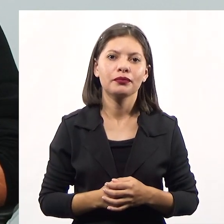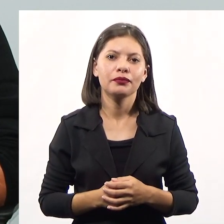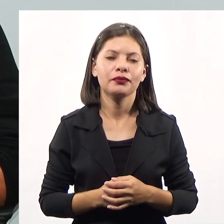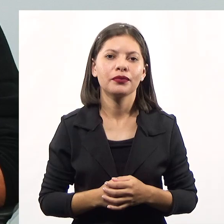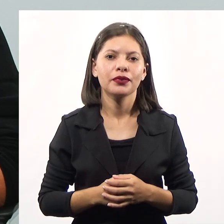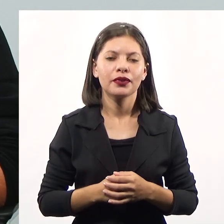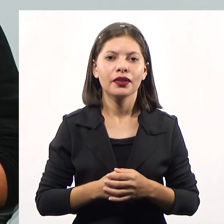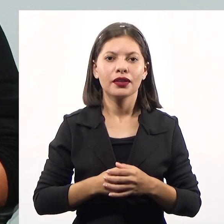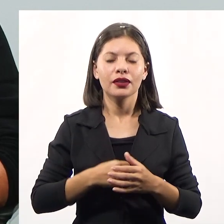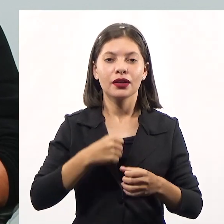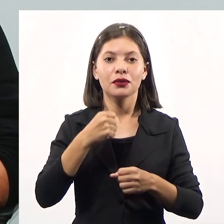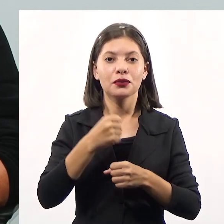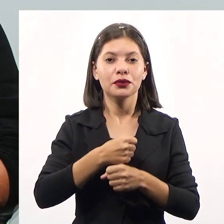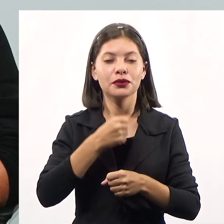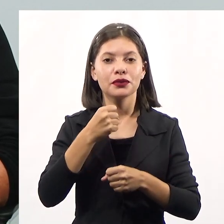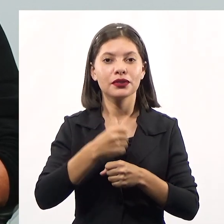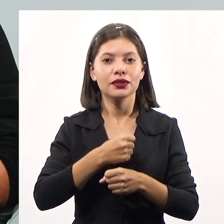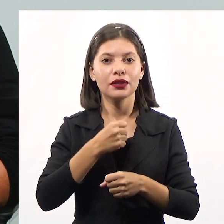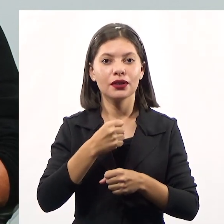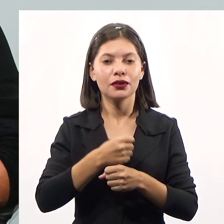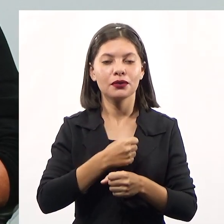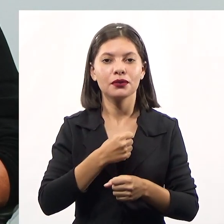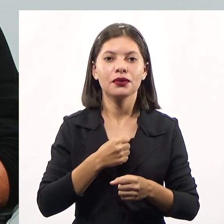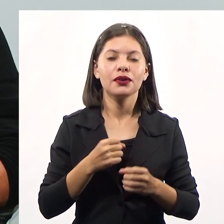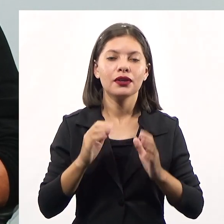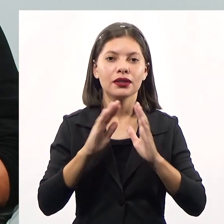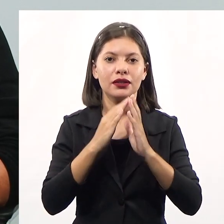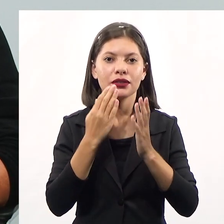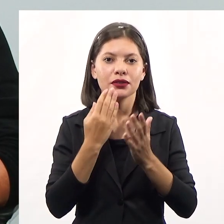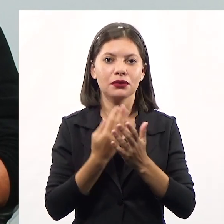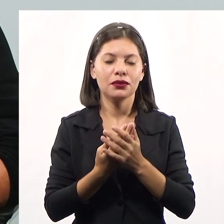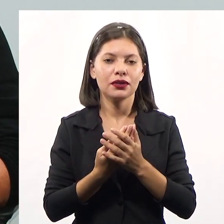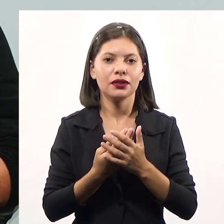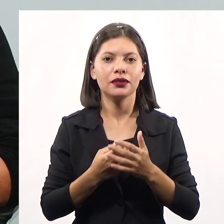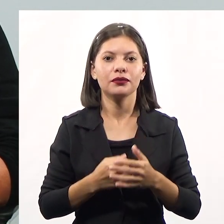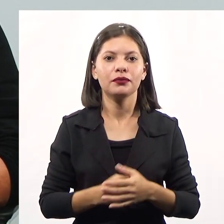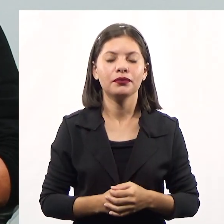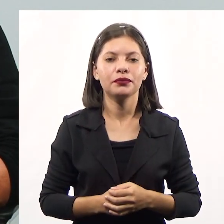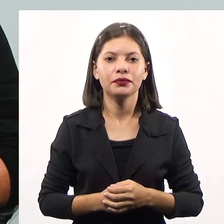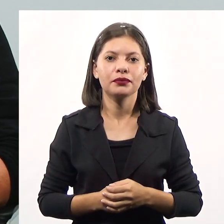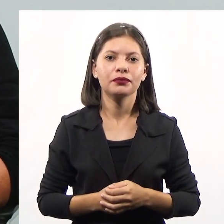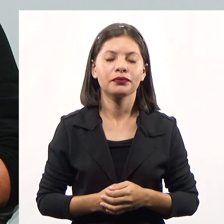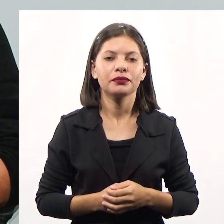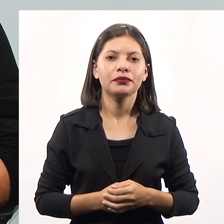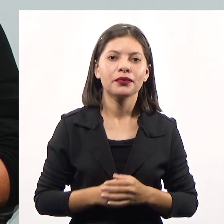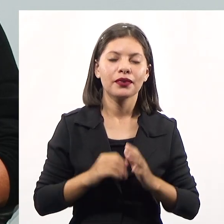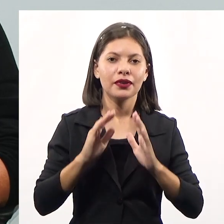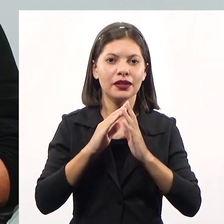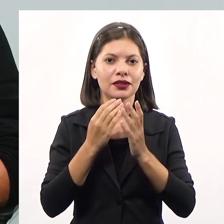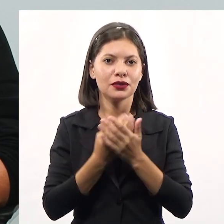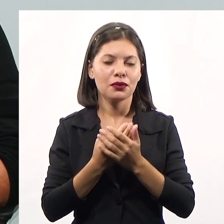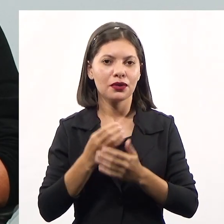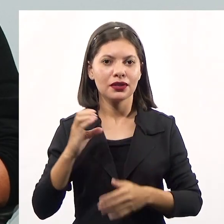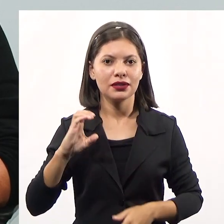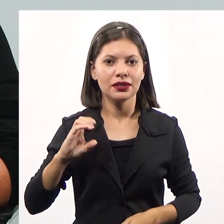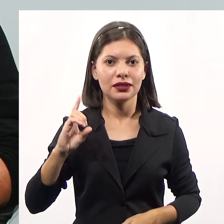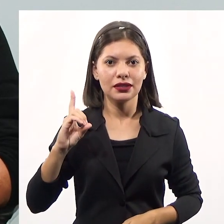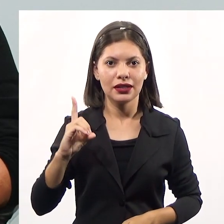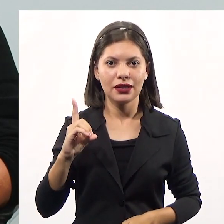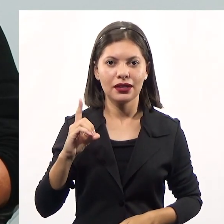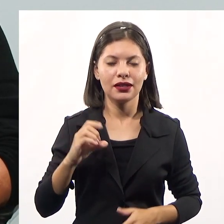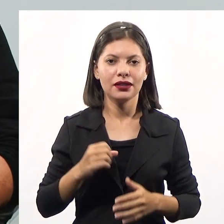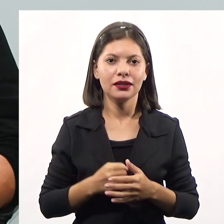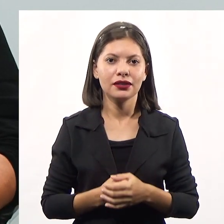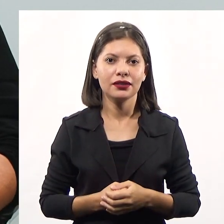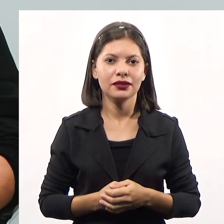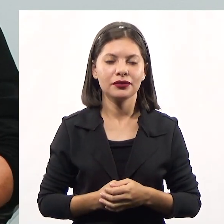e na construção das escolas secundárias, porque nós vamos estar falando de uma escola secundária, que é uma